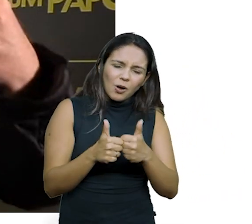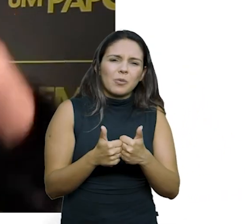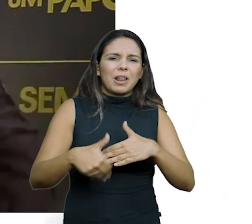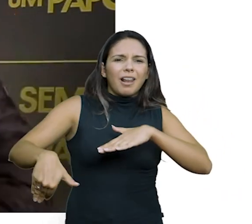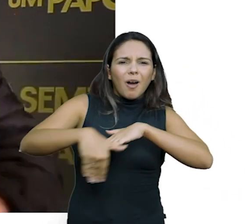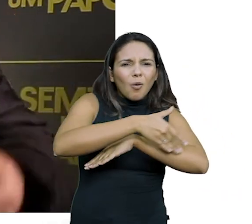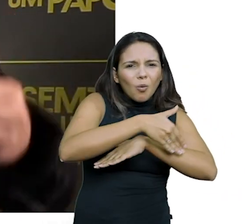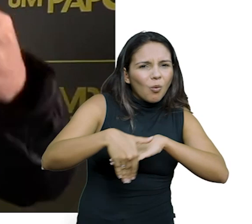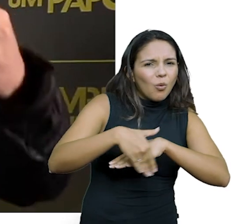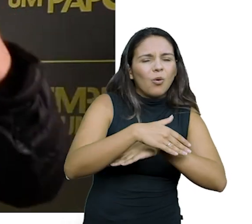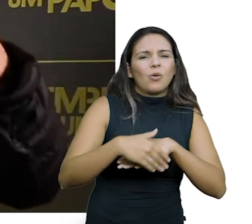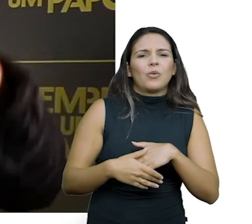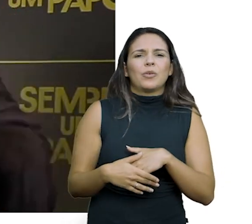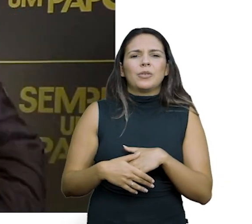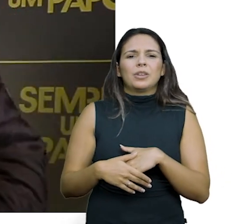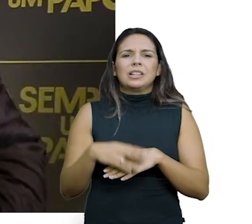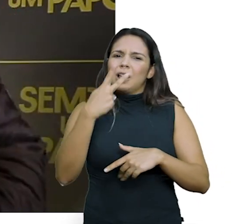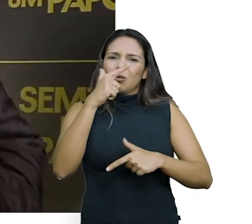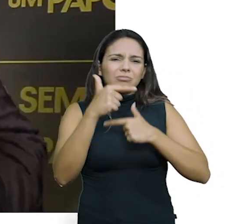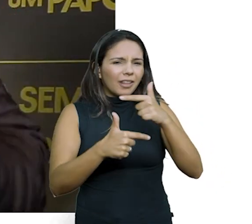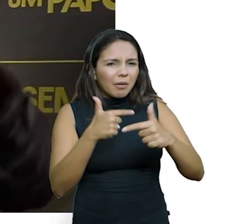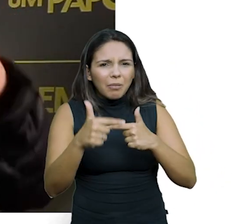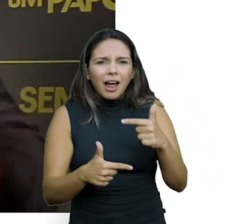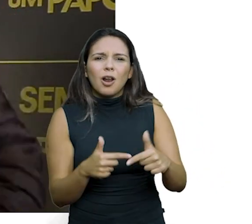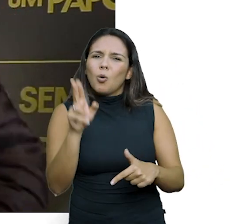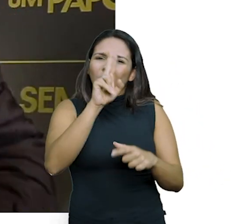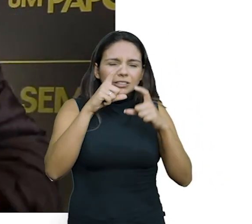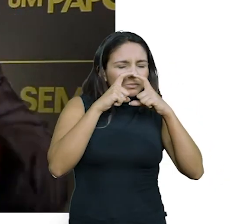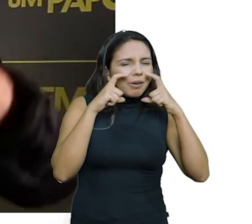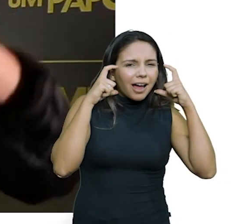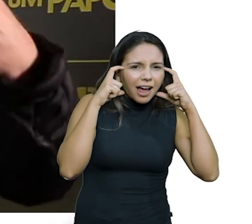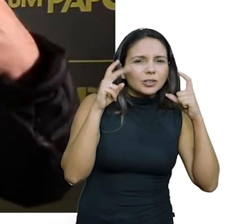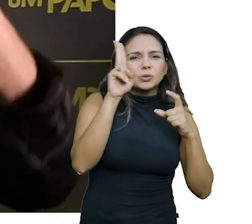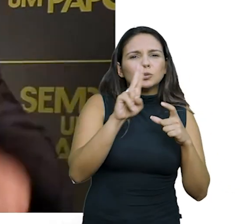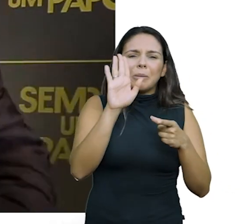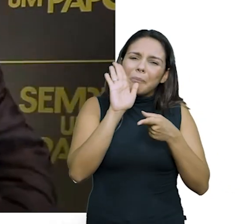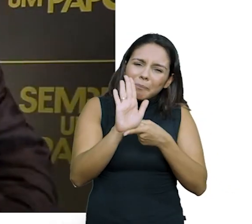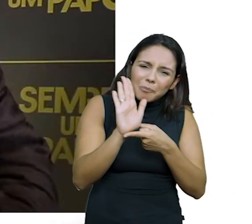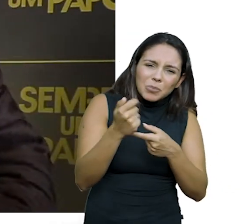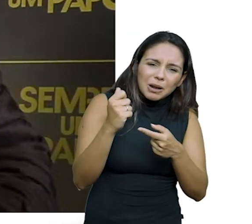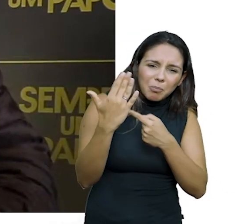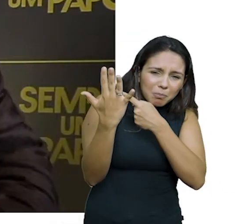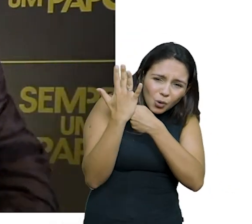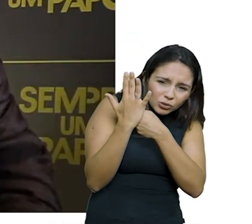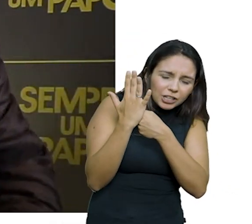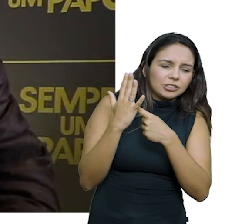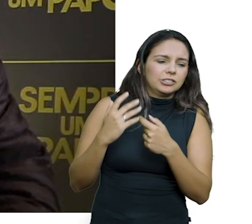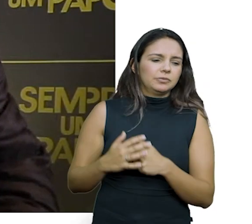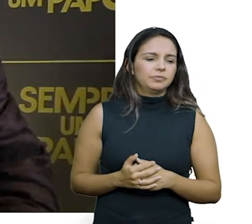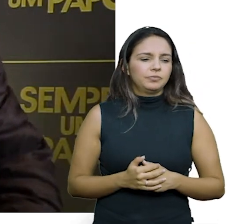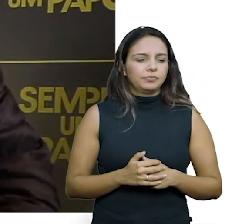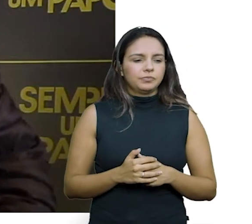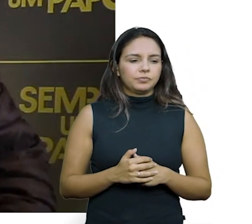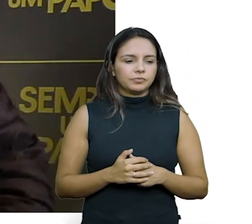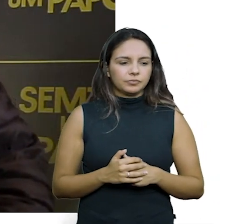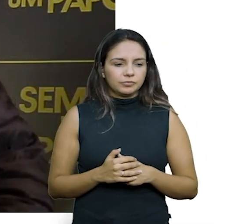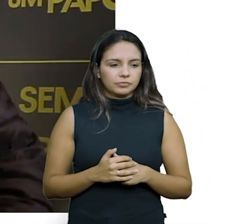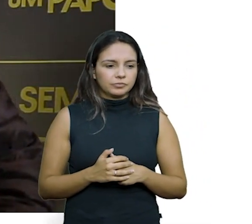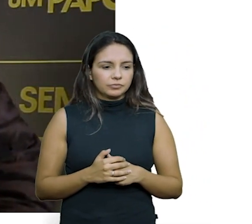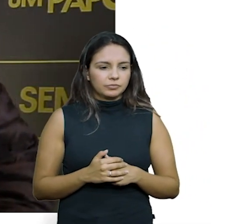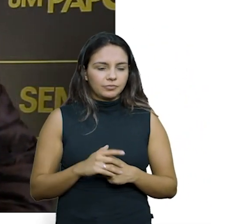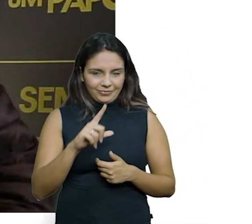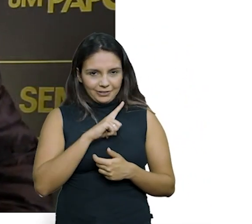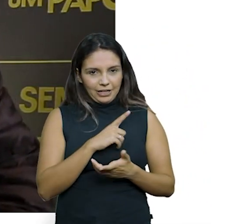ônibus, na rua, no seu próprio trabalho, use máscara, use proteção. Por sinal, como